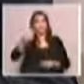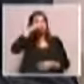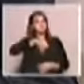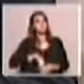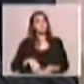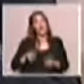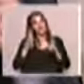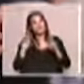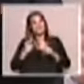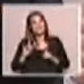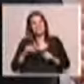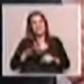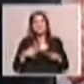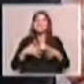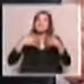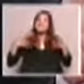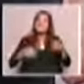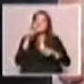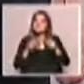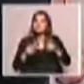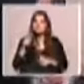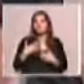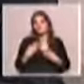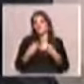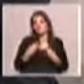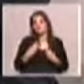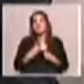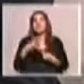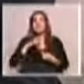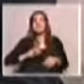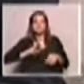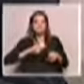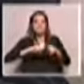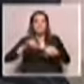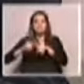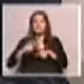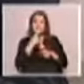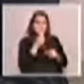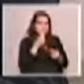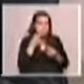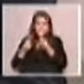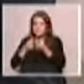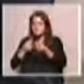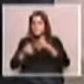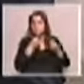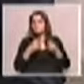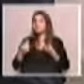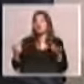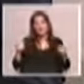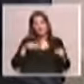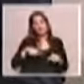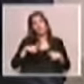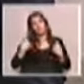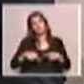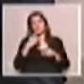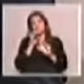Esperemos. Mas a maior parte dos consumidores gosta de provar vários tipos de queijo. Nós temos em Portugal vários queijos de excelência e que todos gostam de provar vários